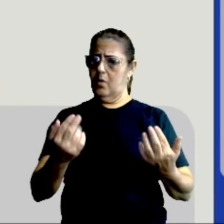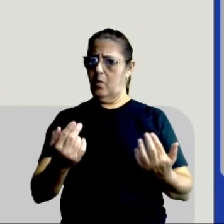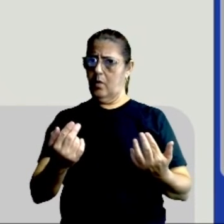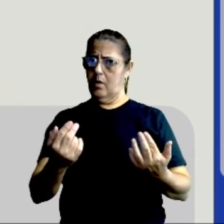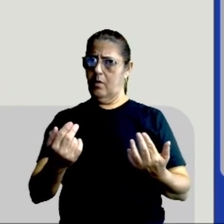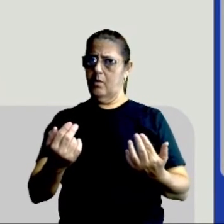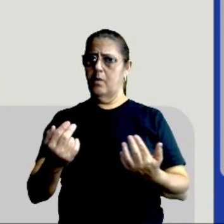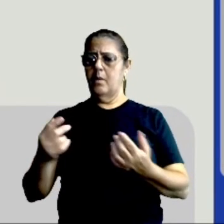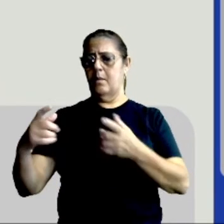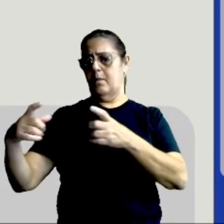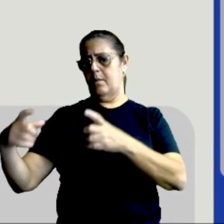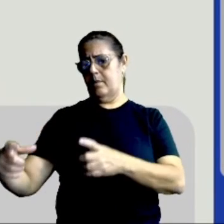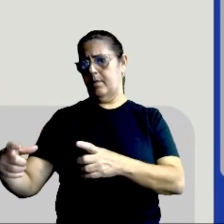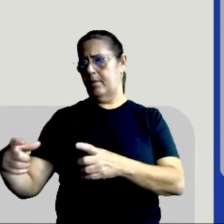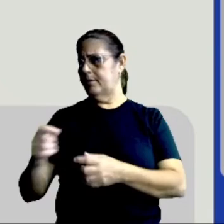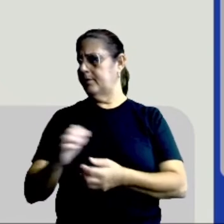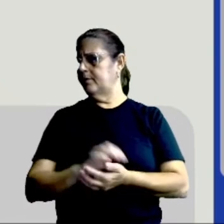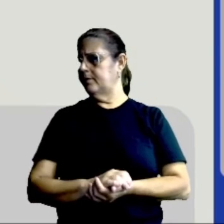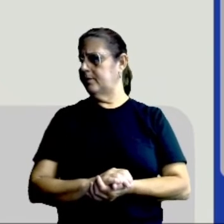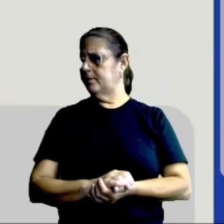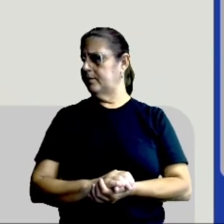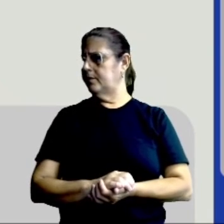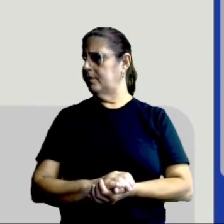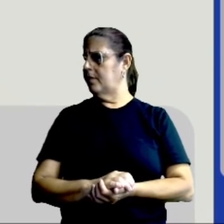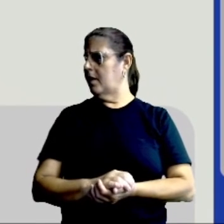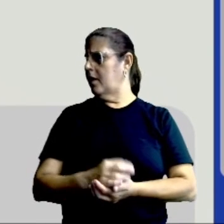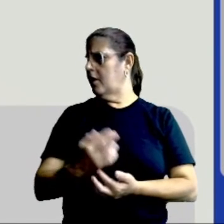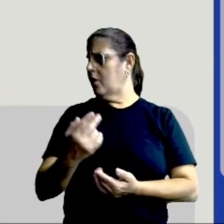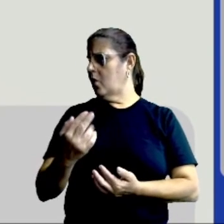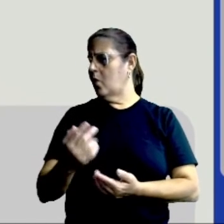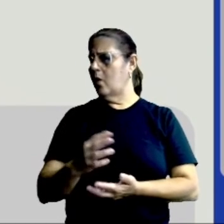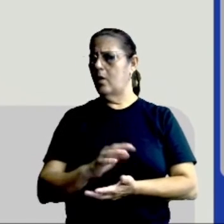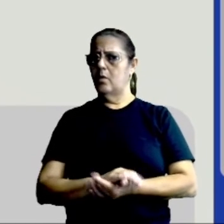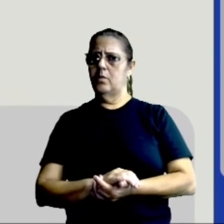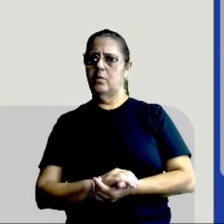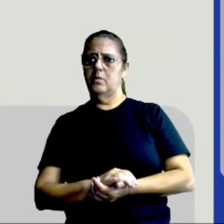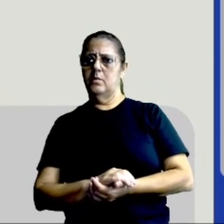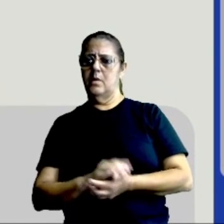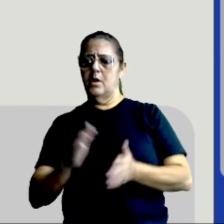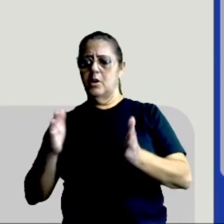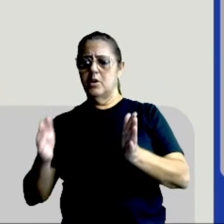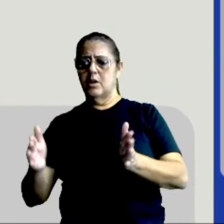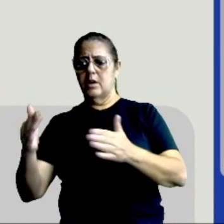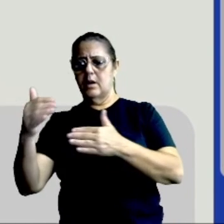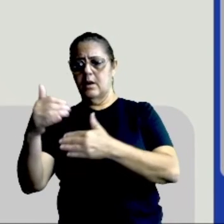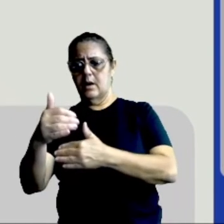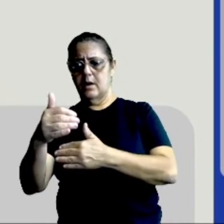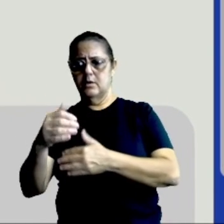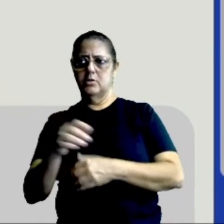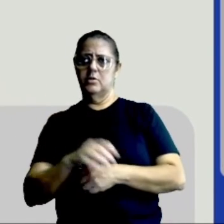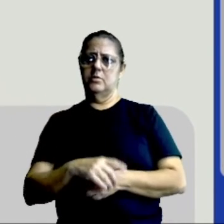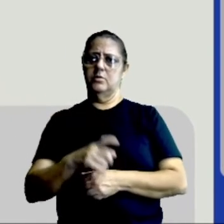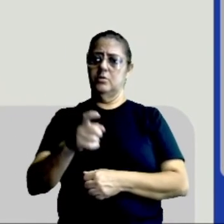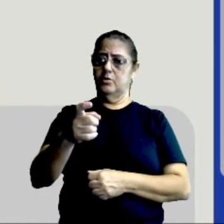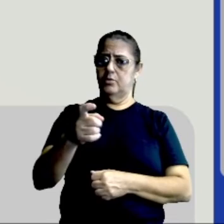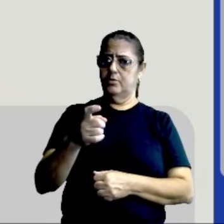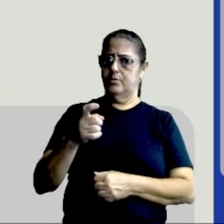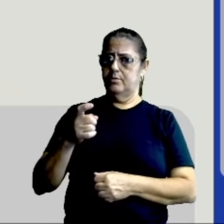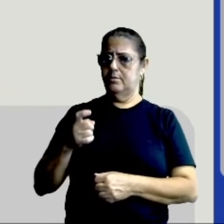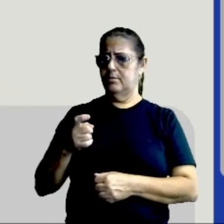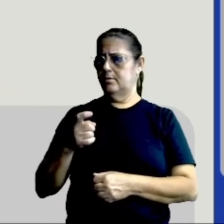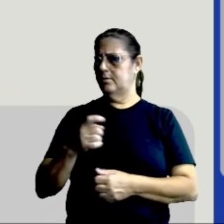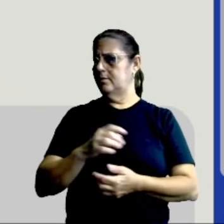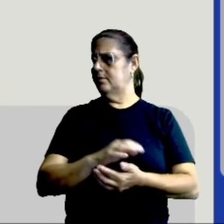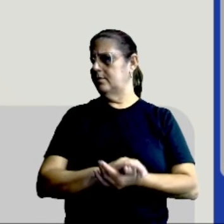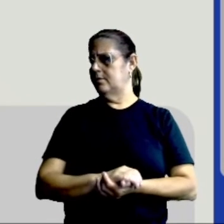aí a igualdade aparecendo, ó. E aí, a gente escreve a igualdade do outro lado, pela mesma ideia que a gente fez aqui, tá bom?